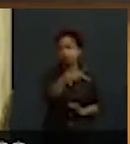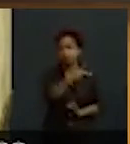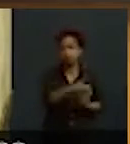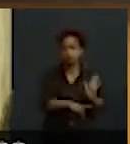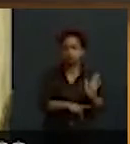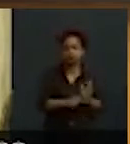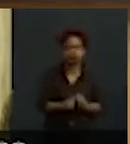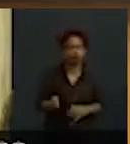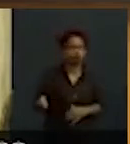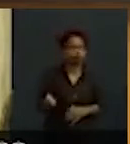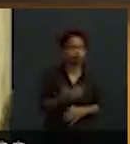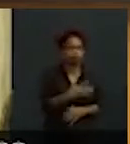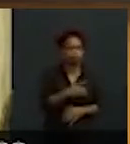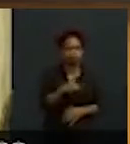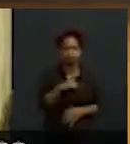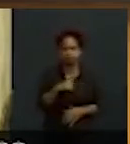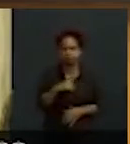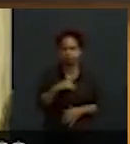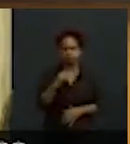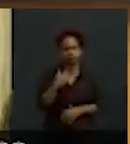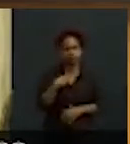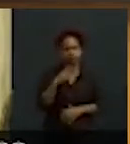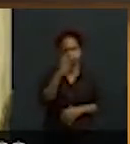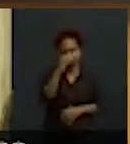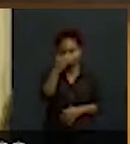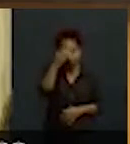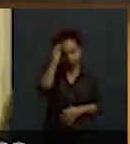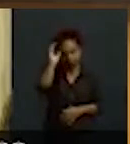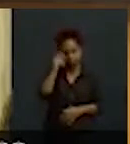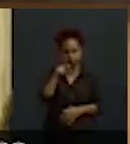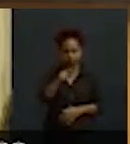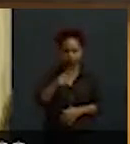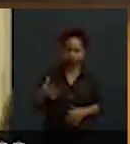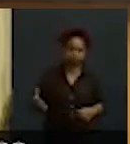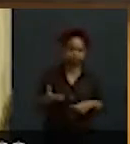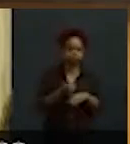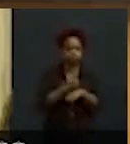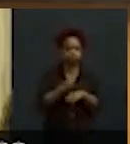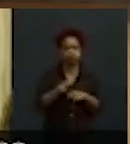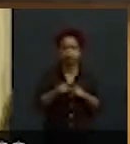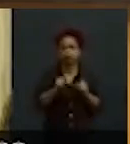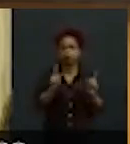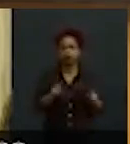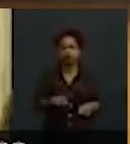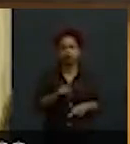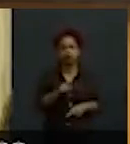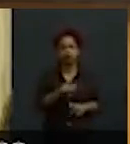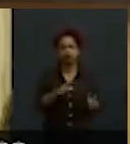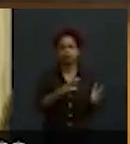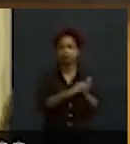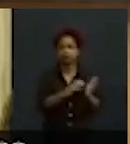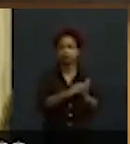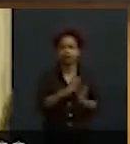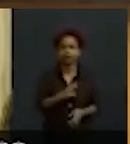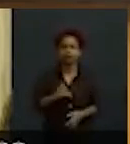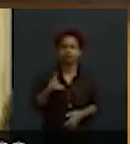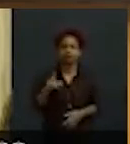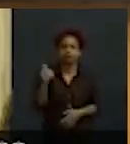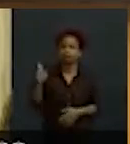de inovação e de novos saberes. Excelente servidor, foi o coordenador de